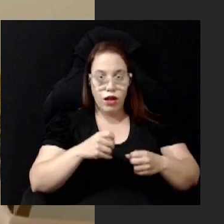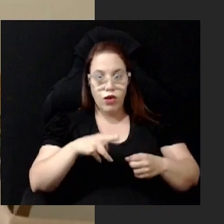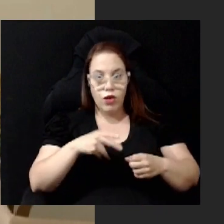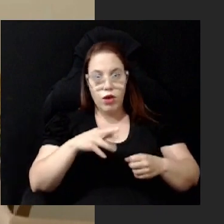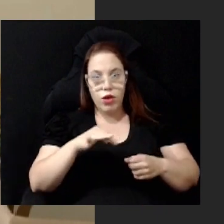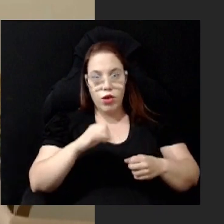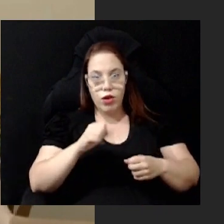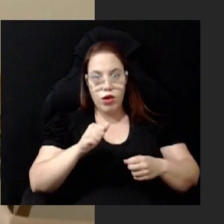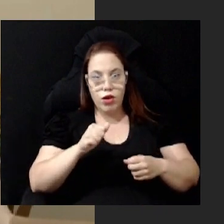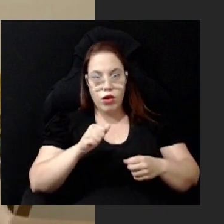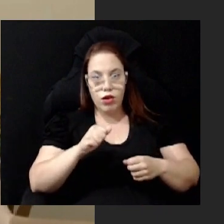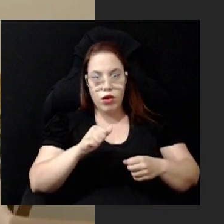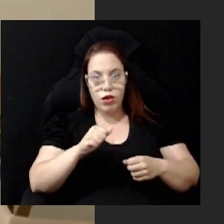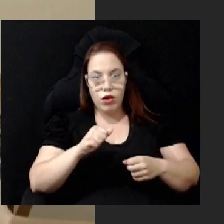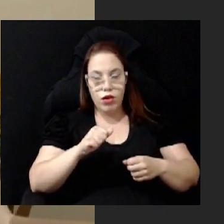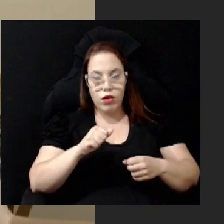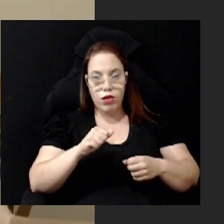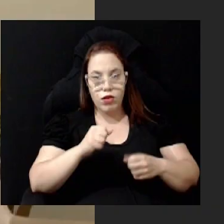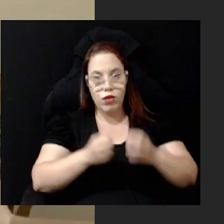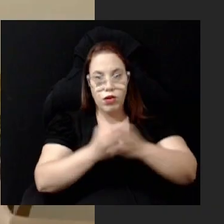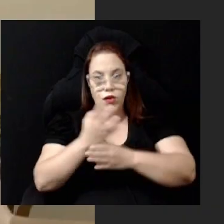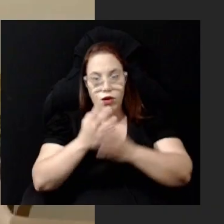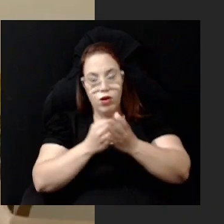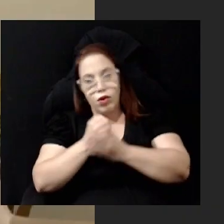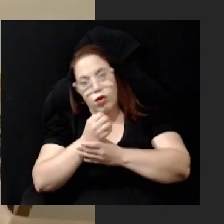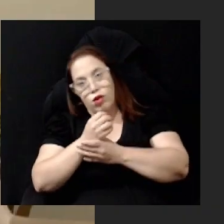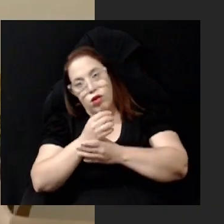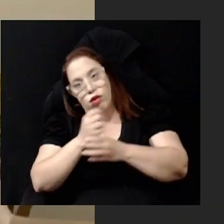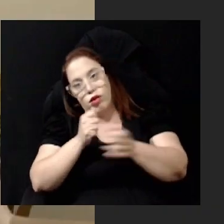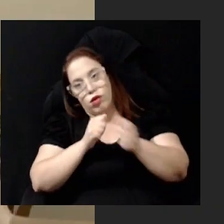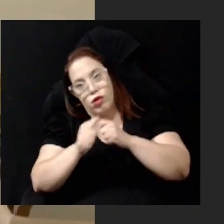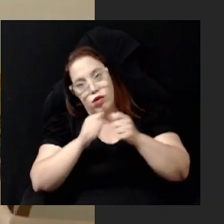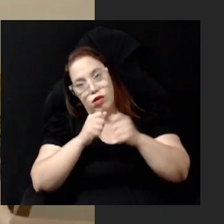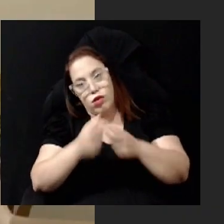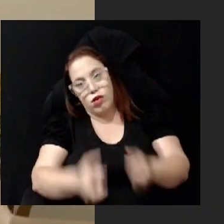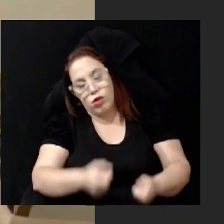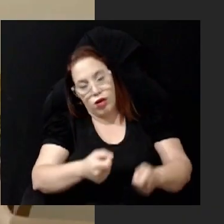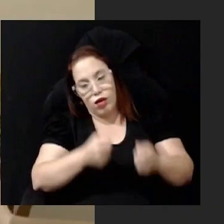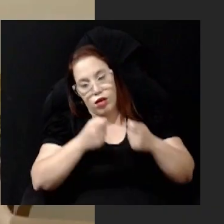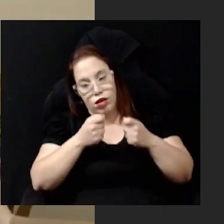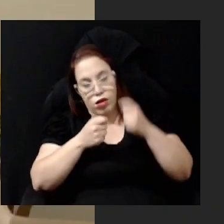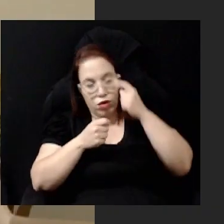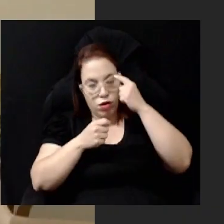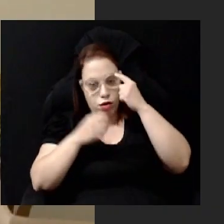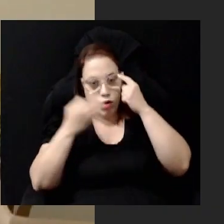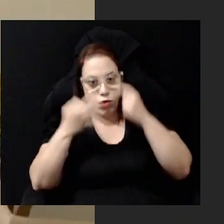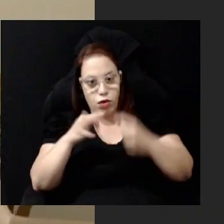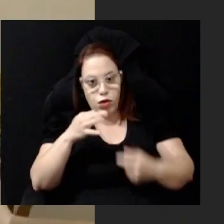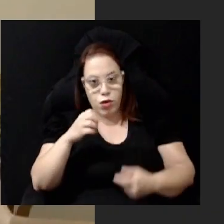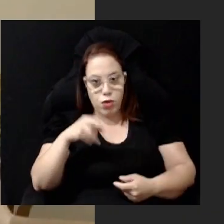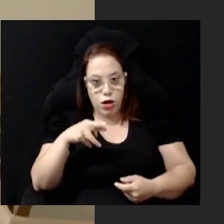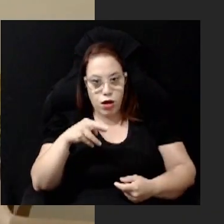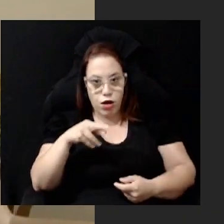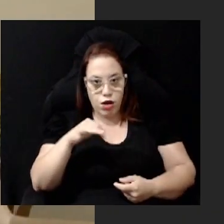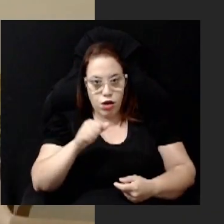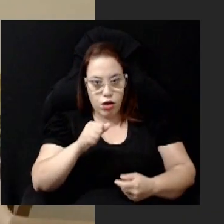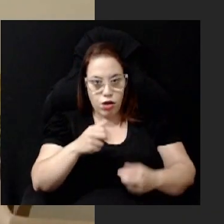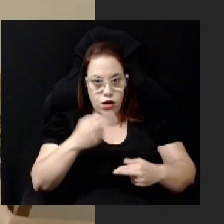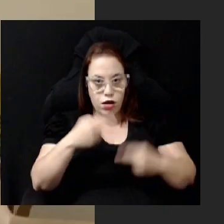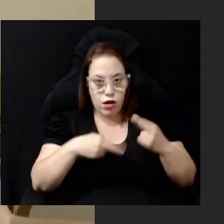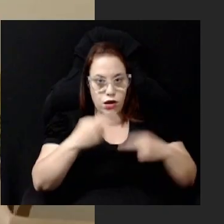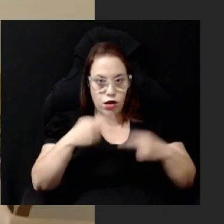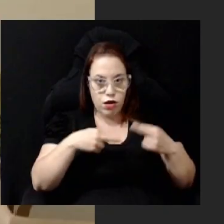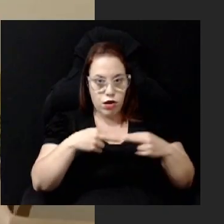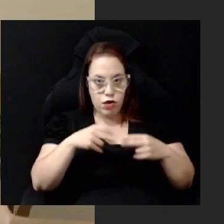mais inflamatórias são as dores que aparecem ou que estão mais associadas ao câncer, né? Uma dor mecânica que está